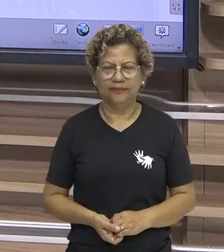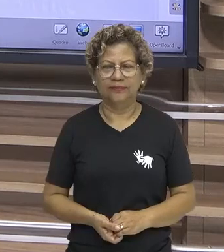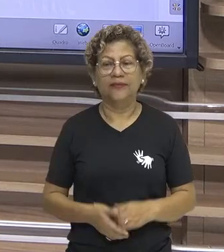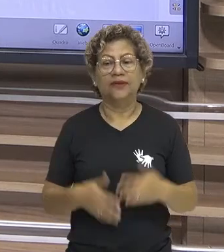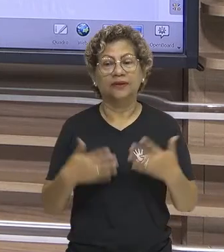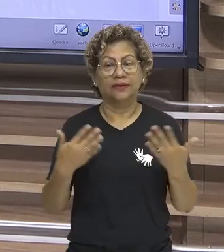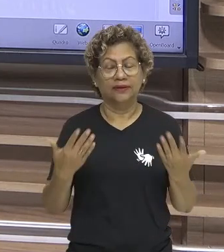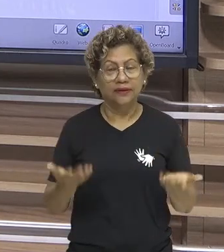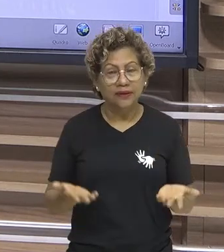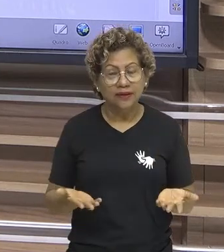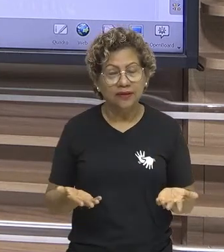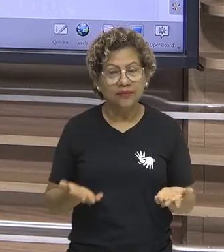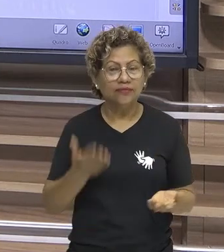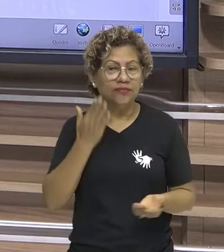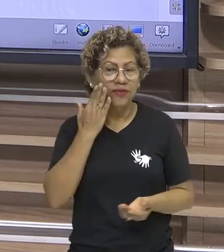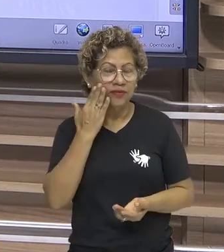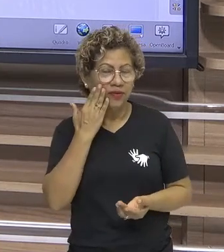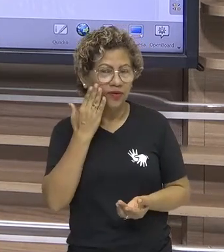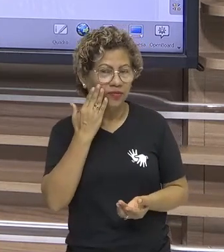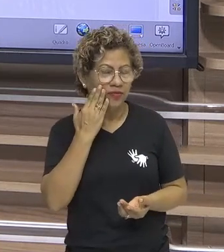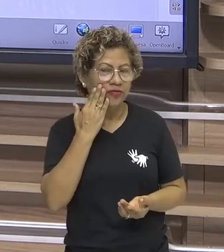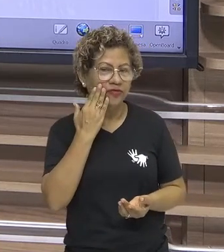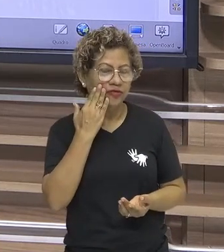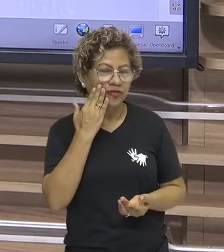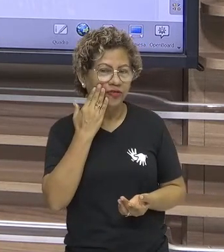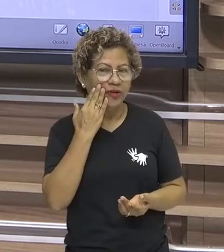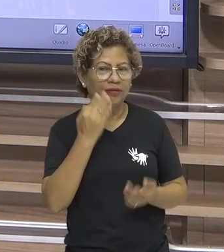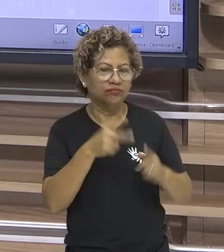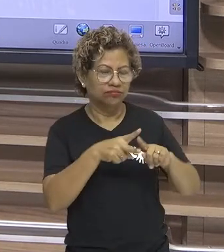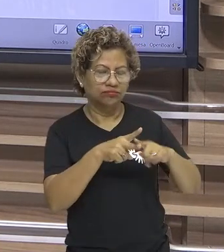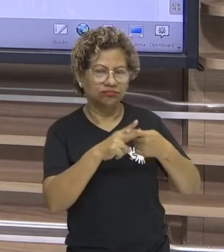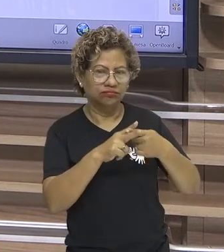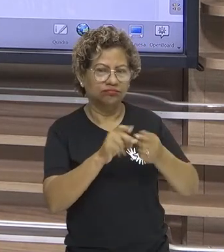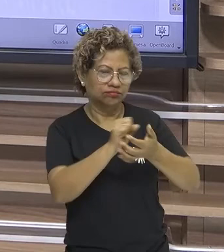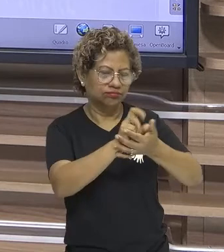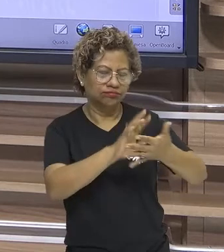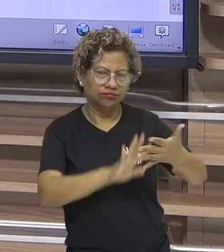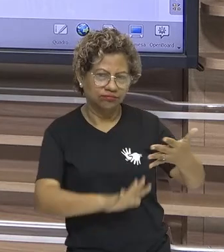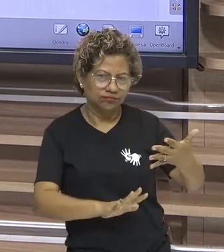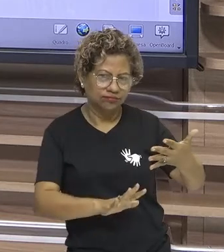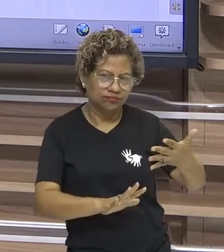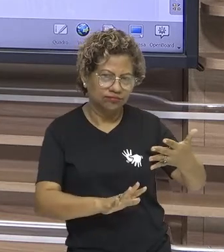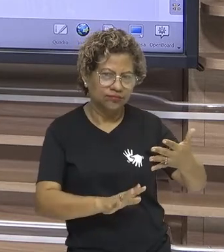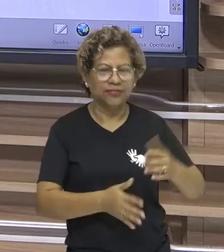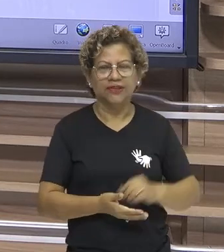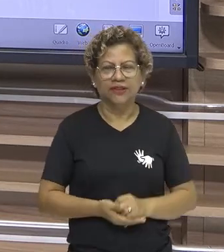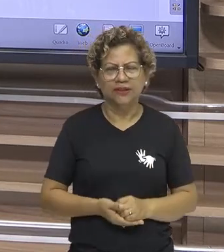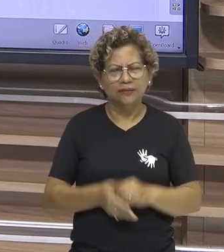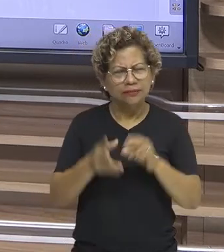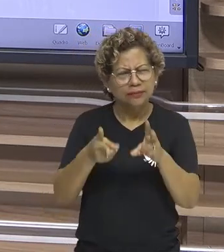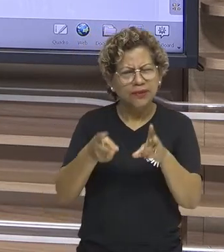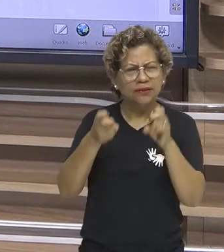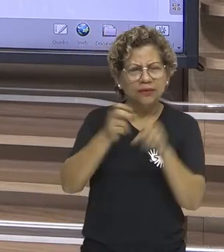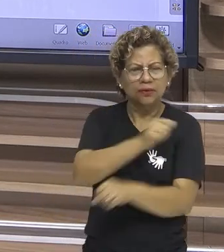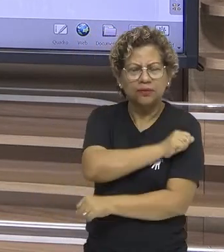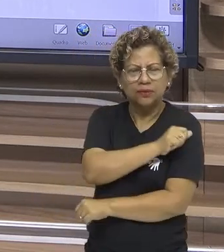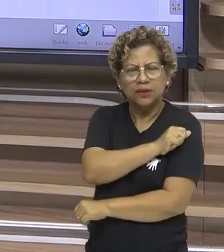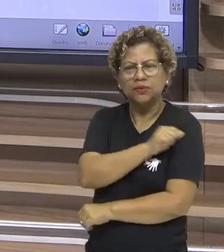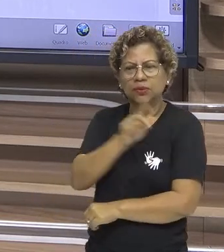bem, pessoal, voltamos agora com a nossa interatividade e já vi que o Kennedy,